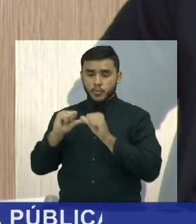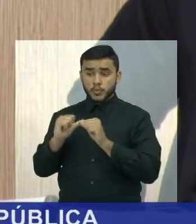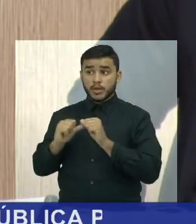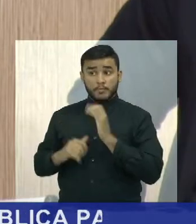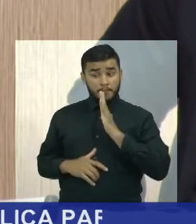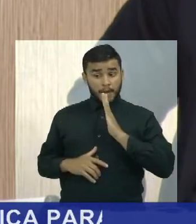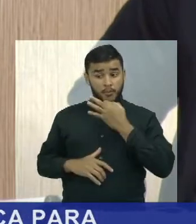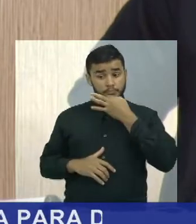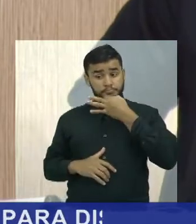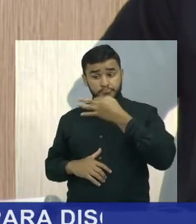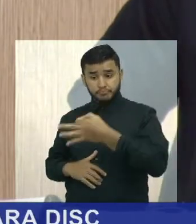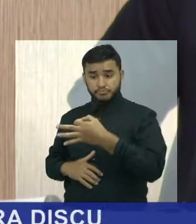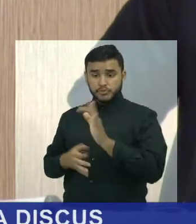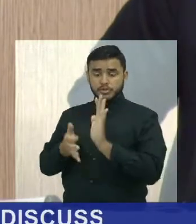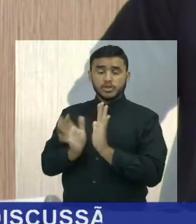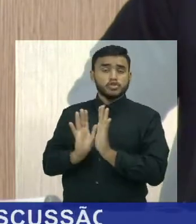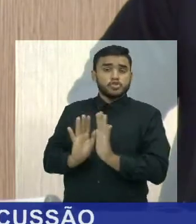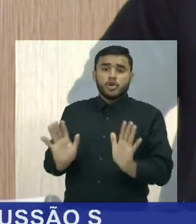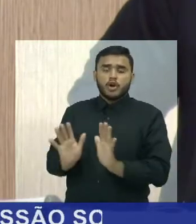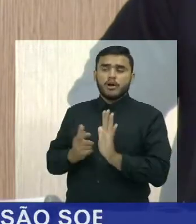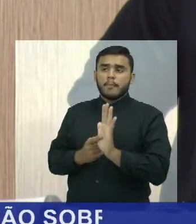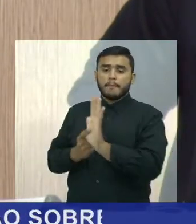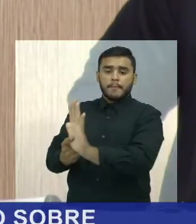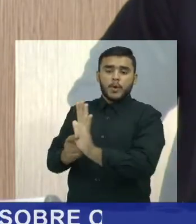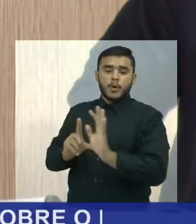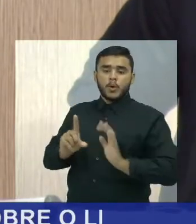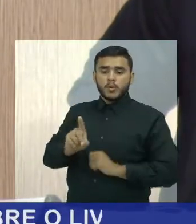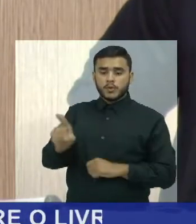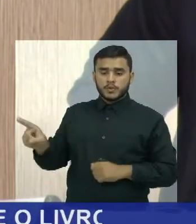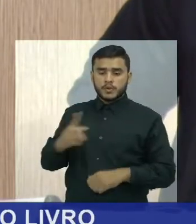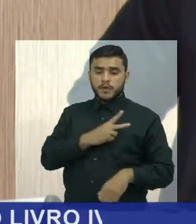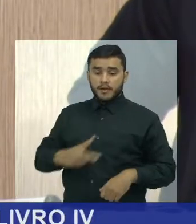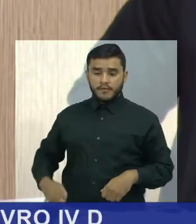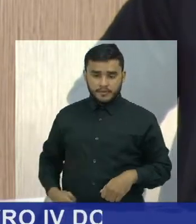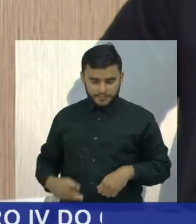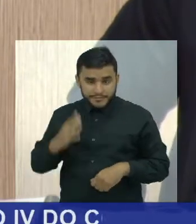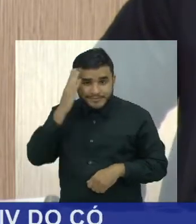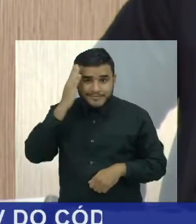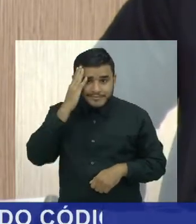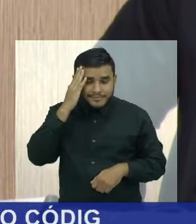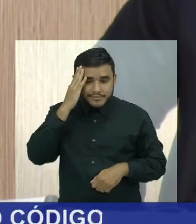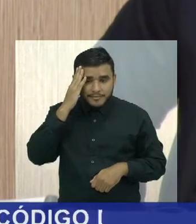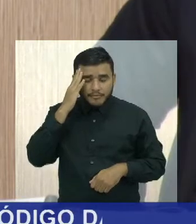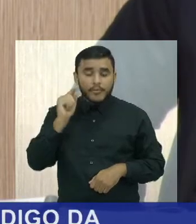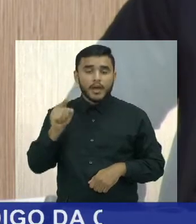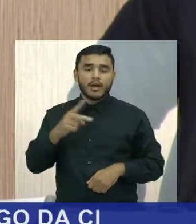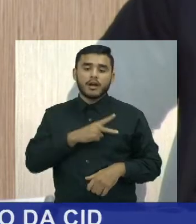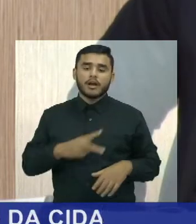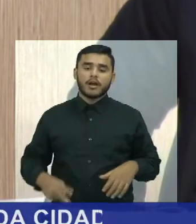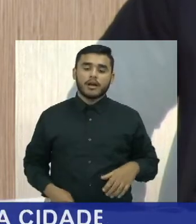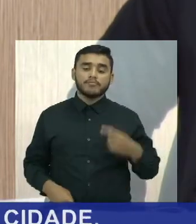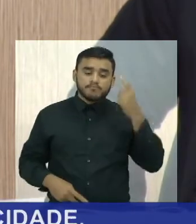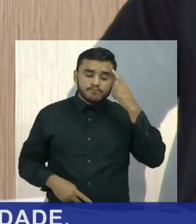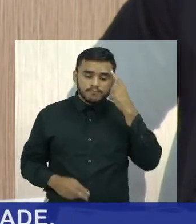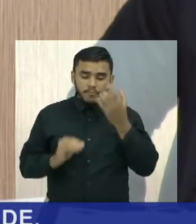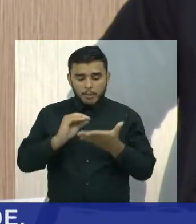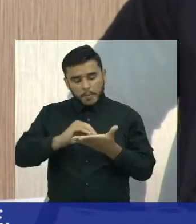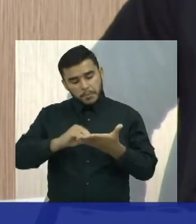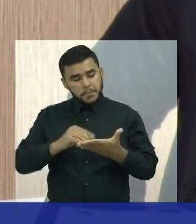imperfeição ou alguma evolução de tecnologias, de melhorias quanto a processos, a gente já diz para a